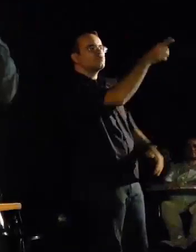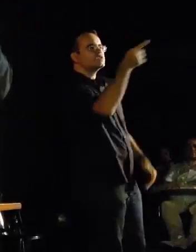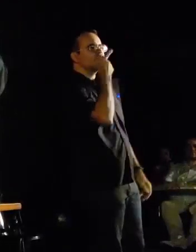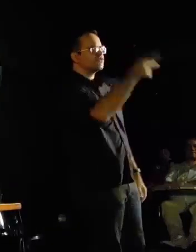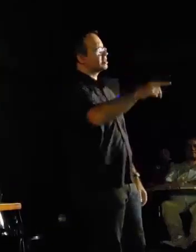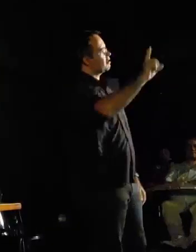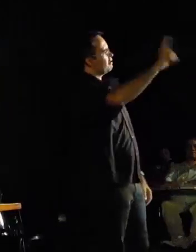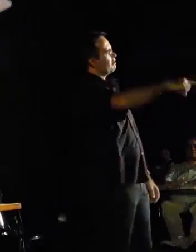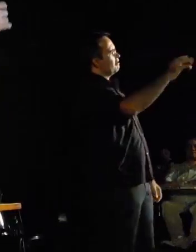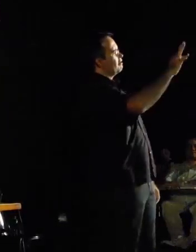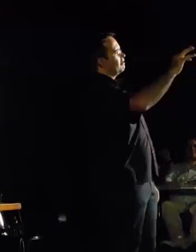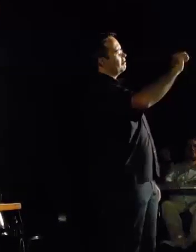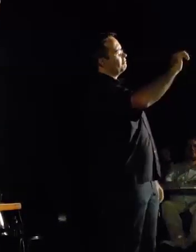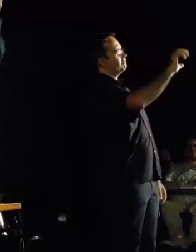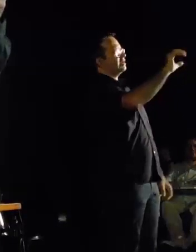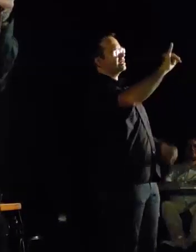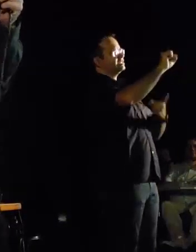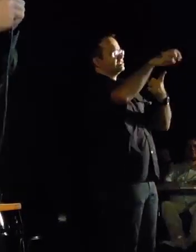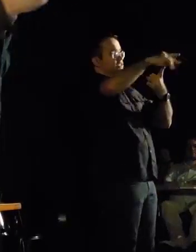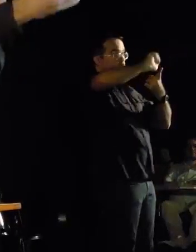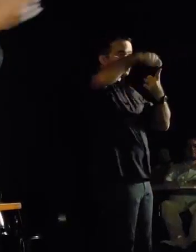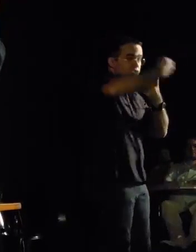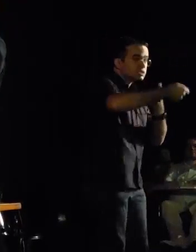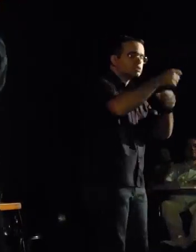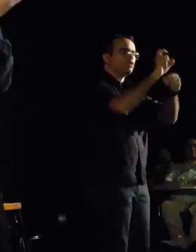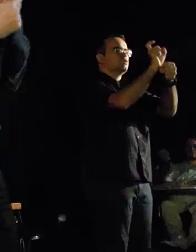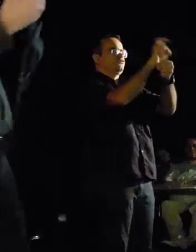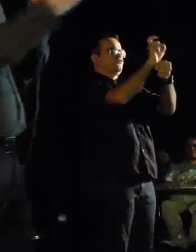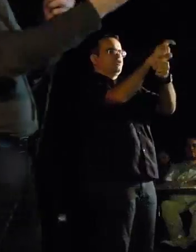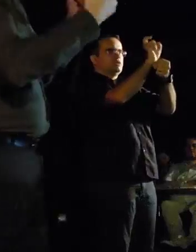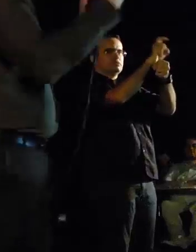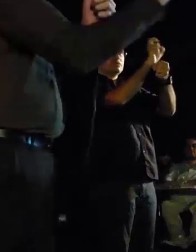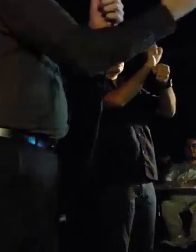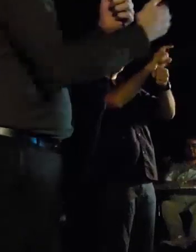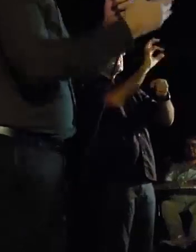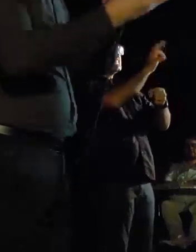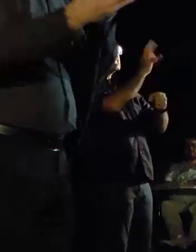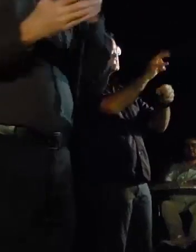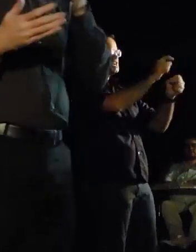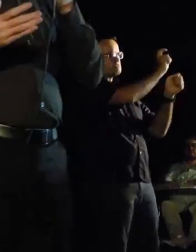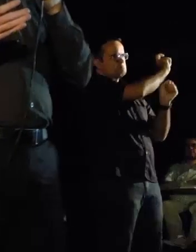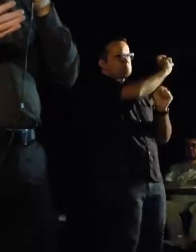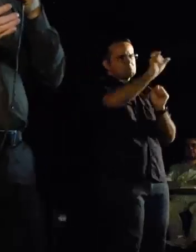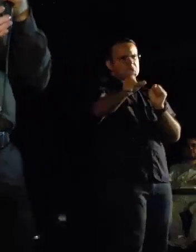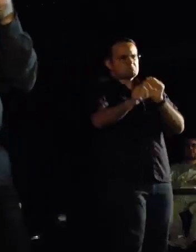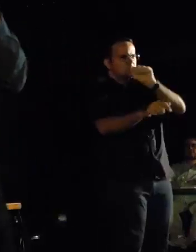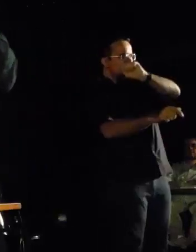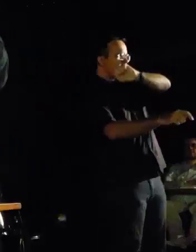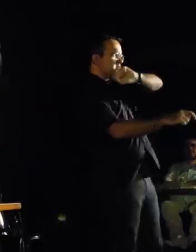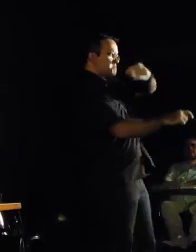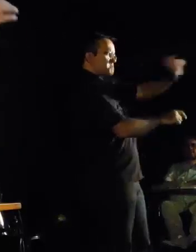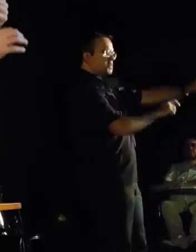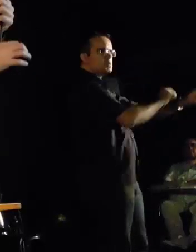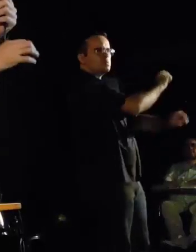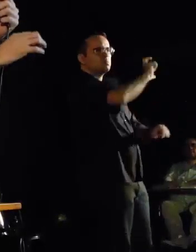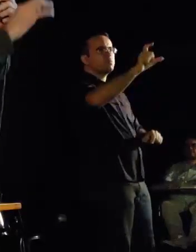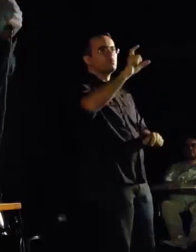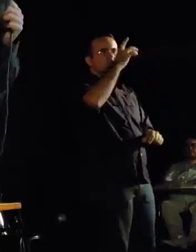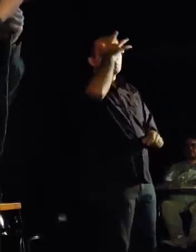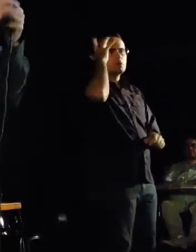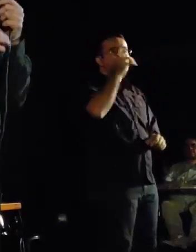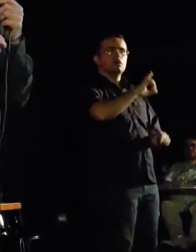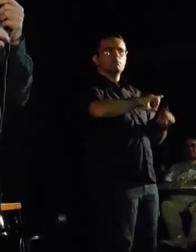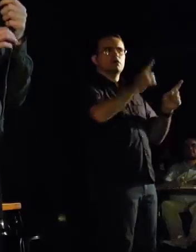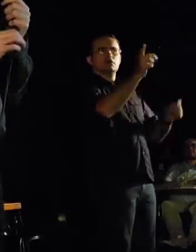fascismo, né, como se fosse simplesmente um termo que você joga como injúria contra o outro. Mas eu diria